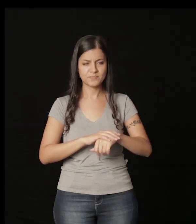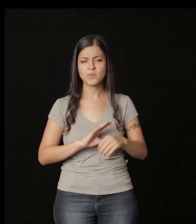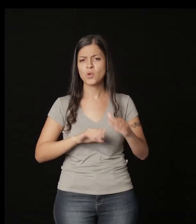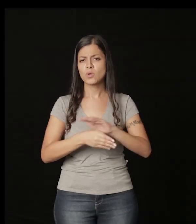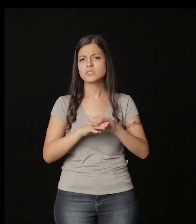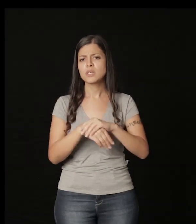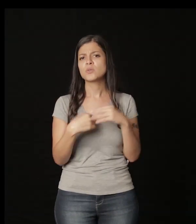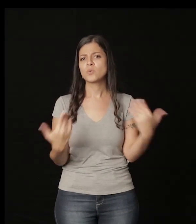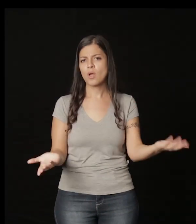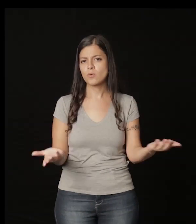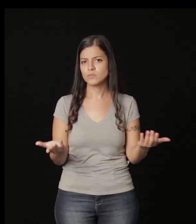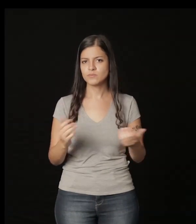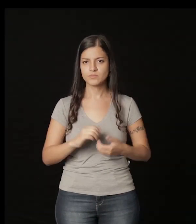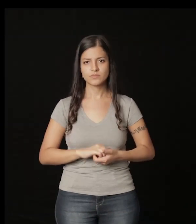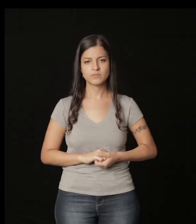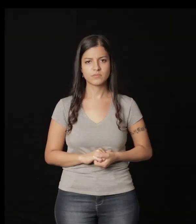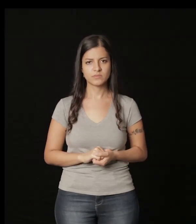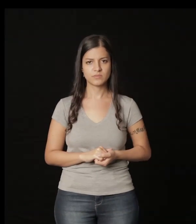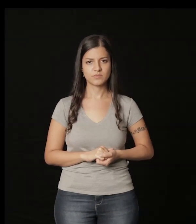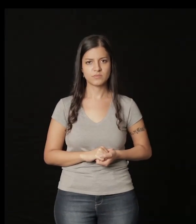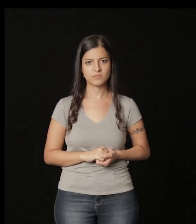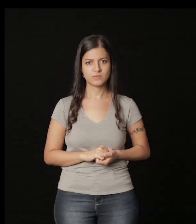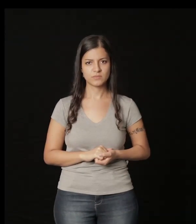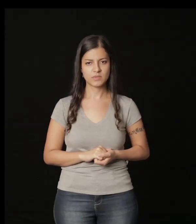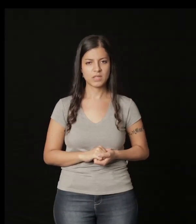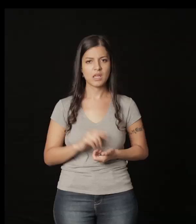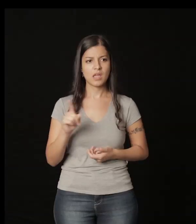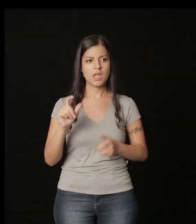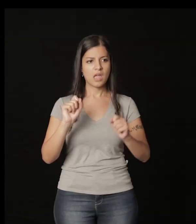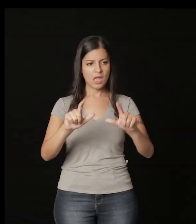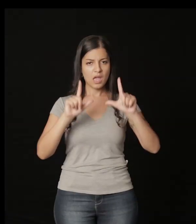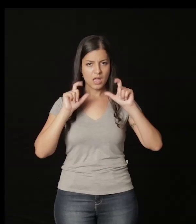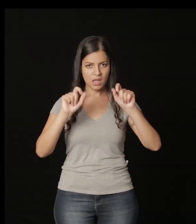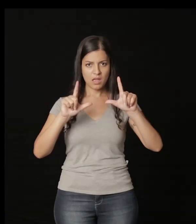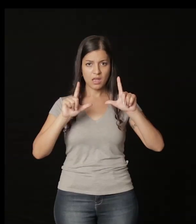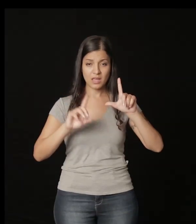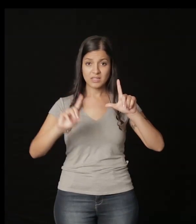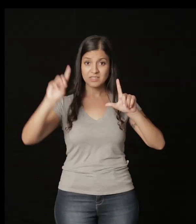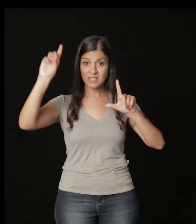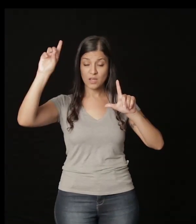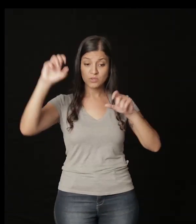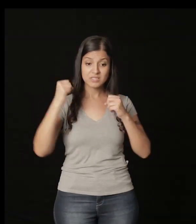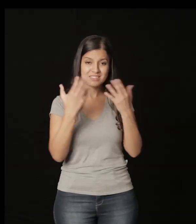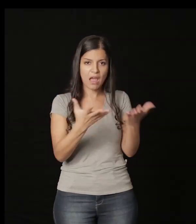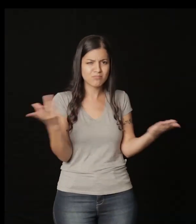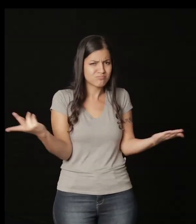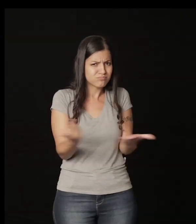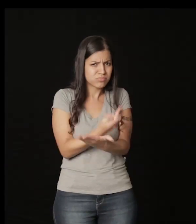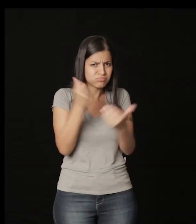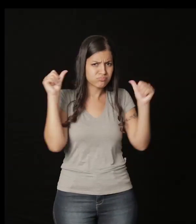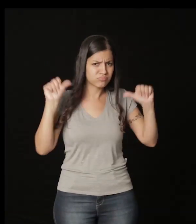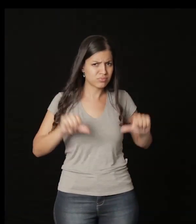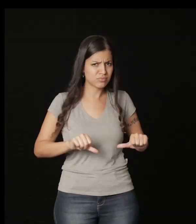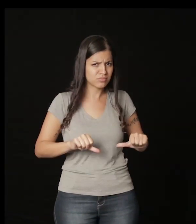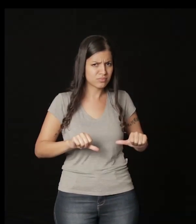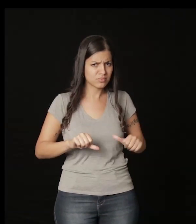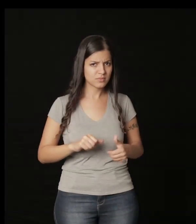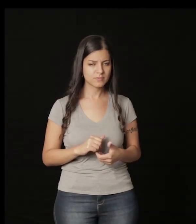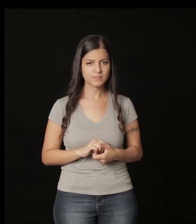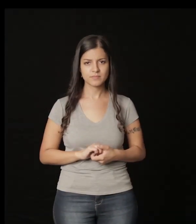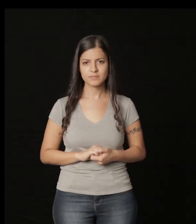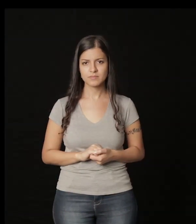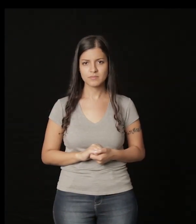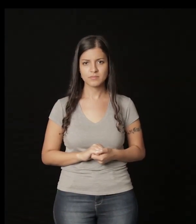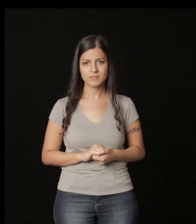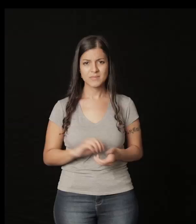de Adir. O conceito do Adir é que, desde o começo, em todas as suas aparições, Deus traz a